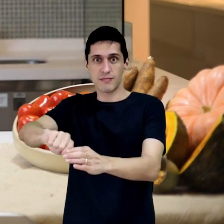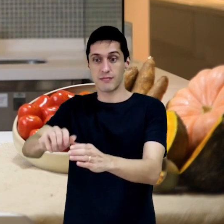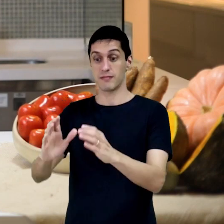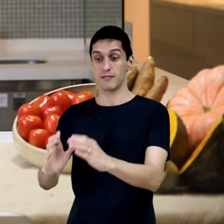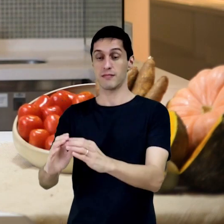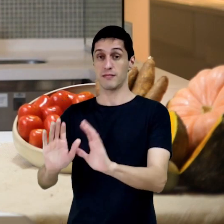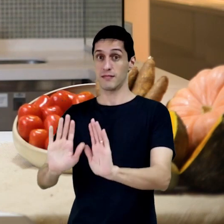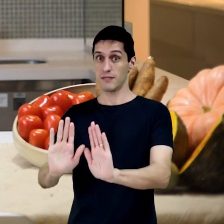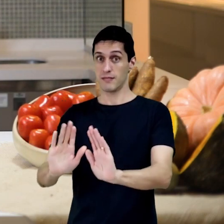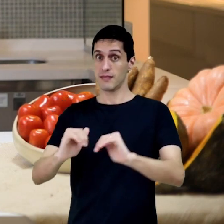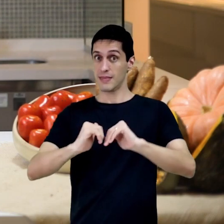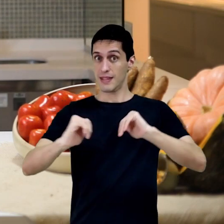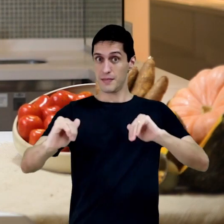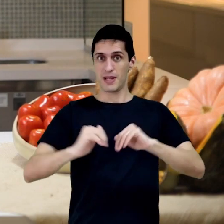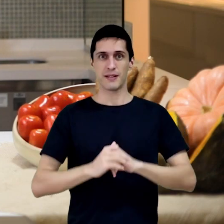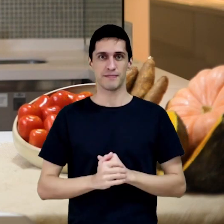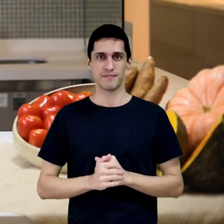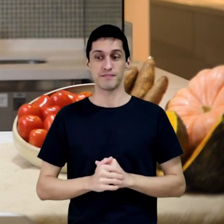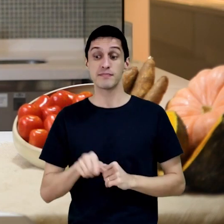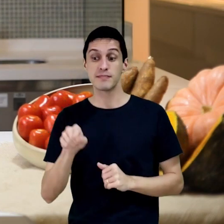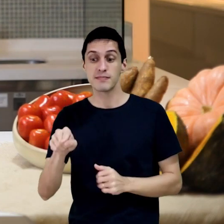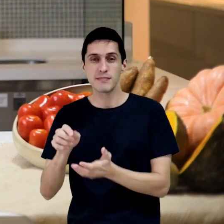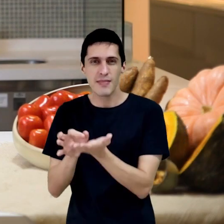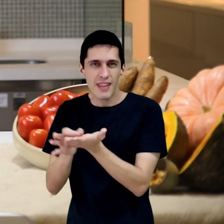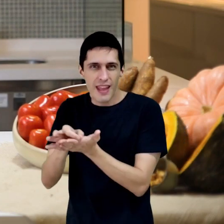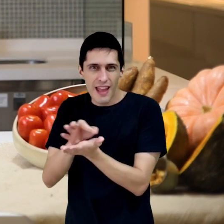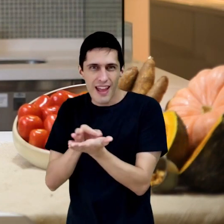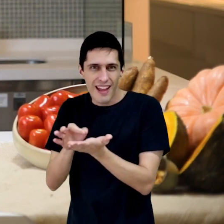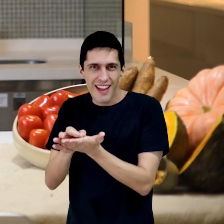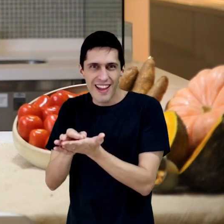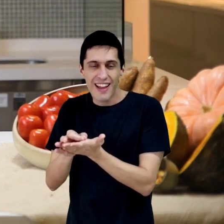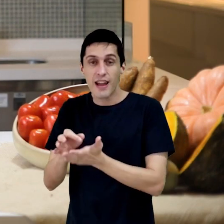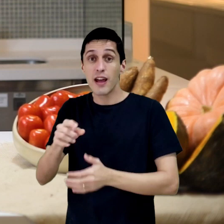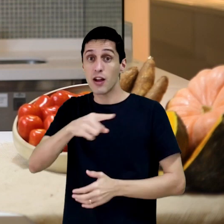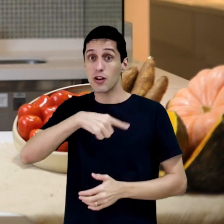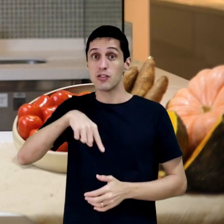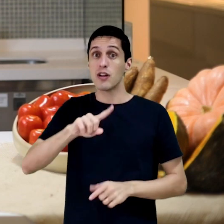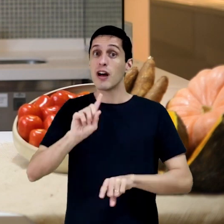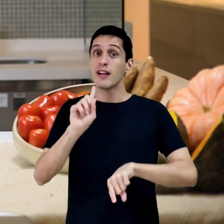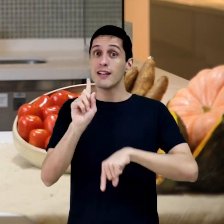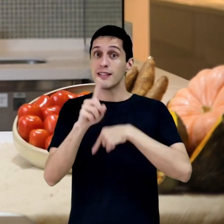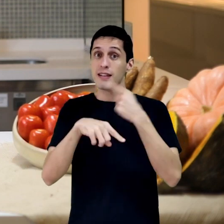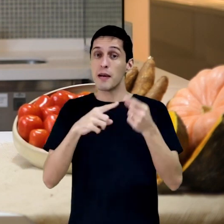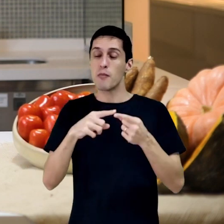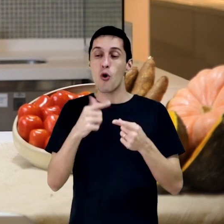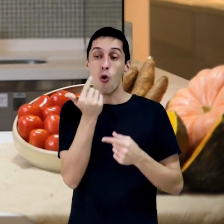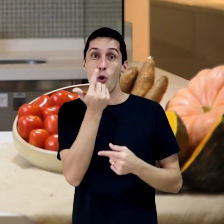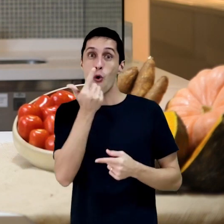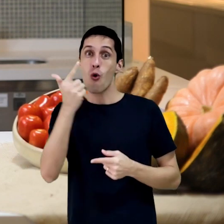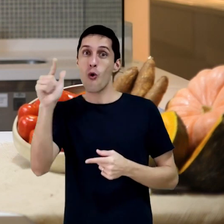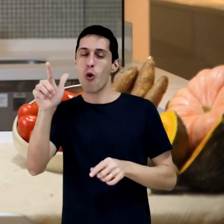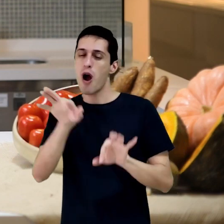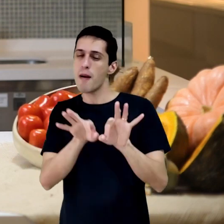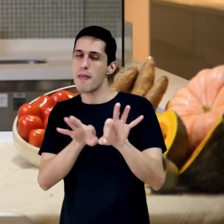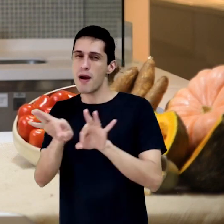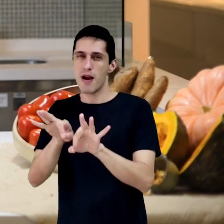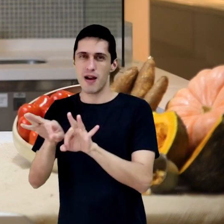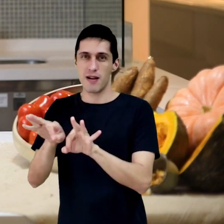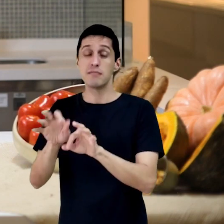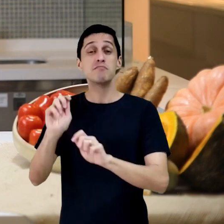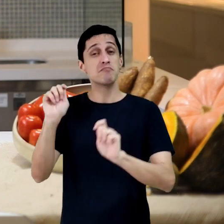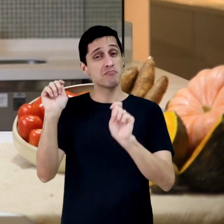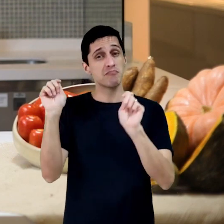Por quê? Com essas sementes, nós vamos fazer um tira-gosto, que dá para ser servido